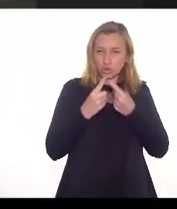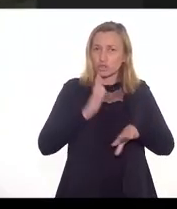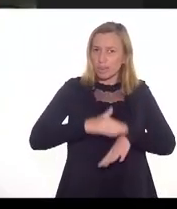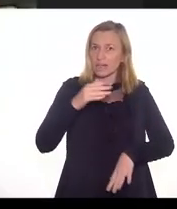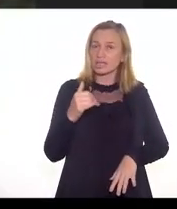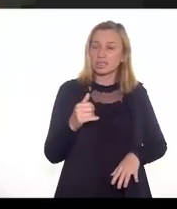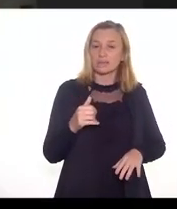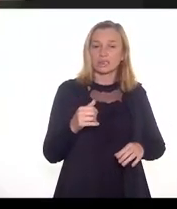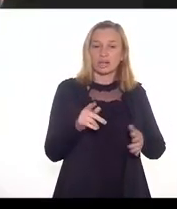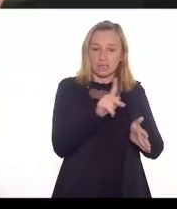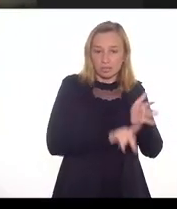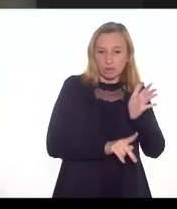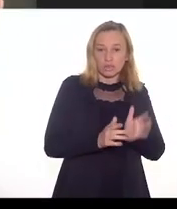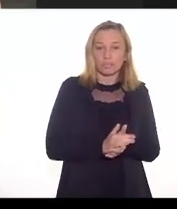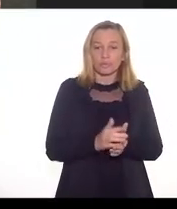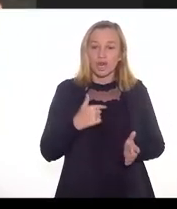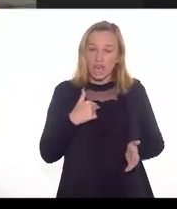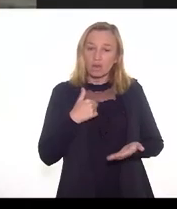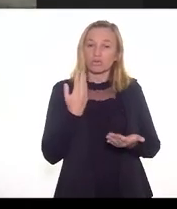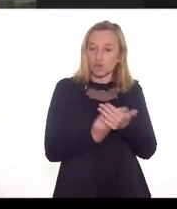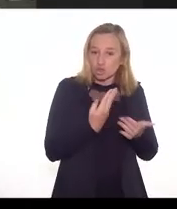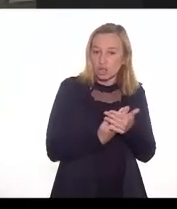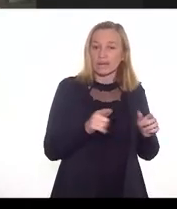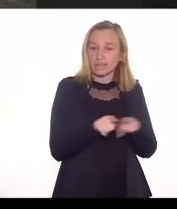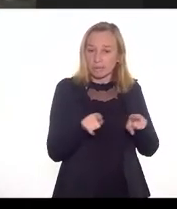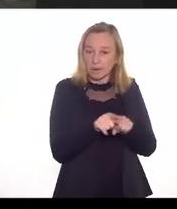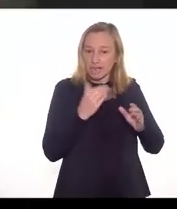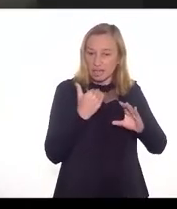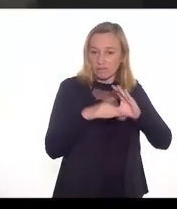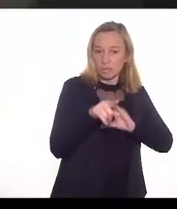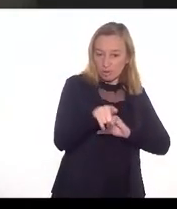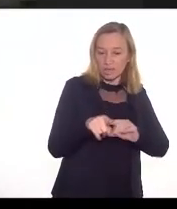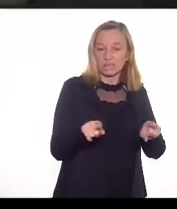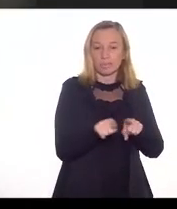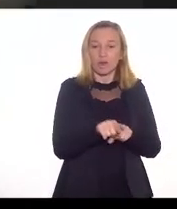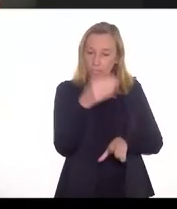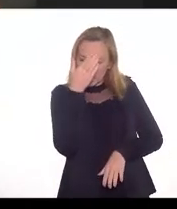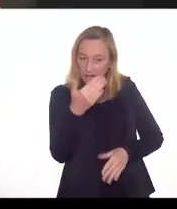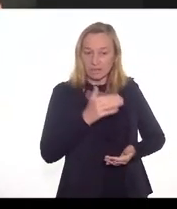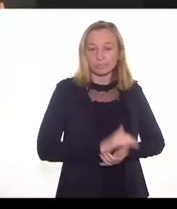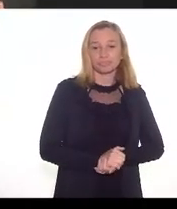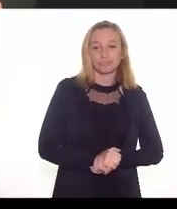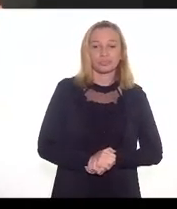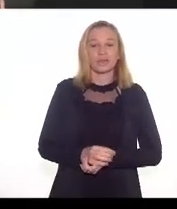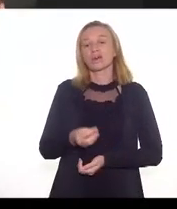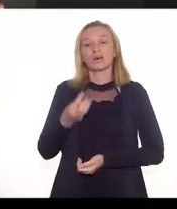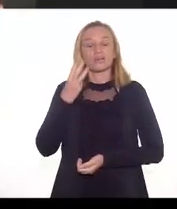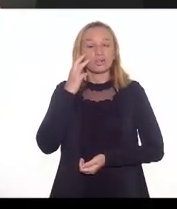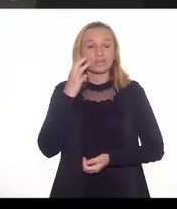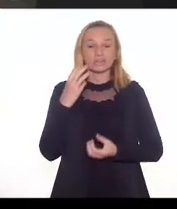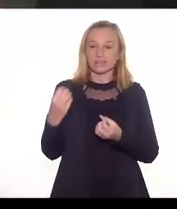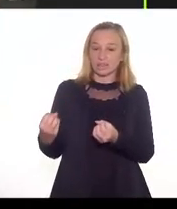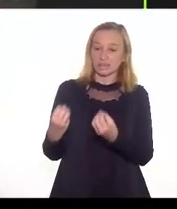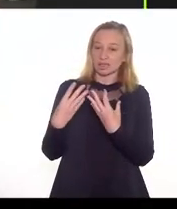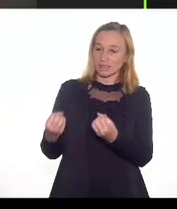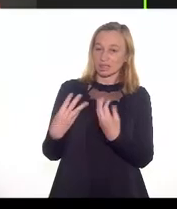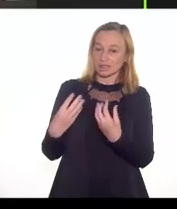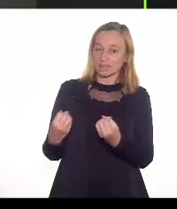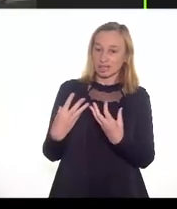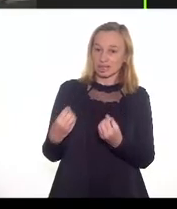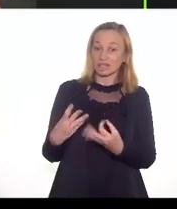projeto. Márcio, eu vou estudar mais um pouquinho também e mando sugestões para você depois, tá? Agradeço. Valdeque nos enchendo de